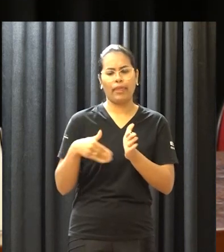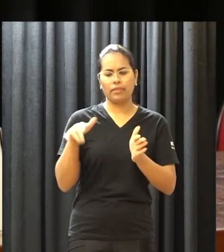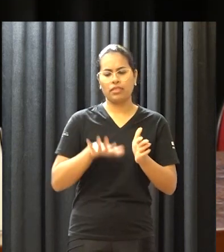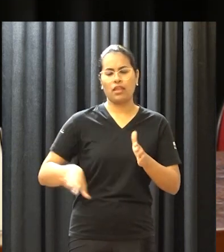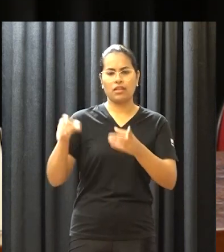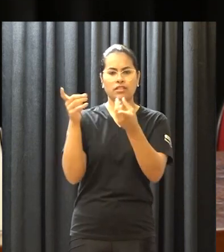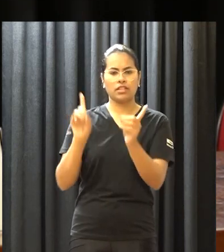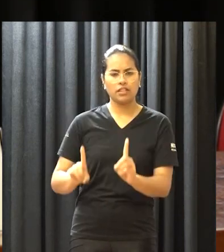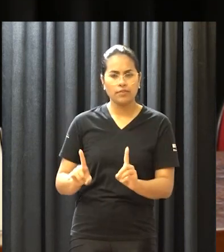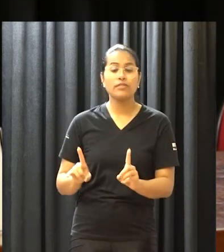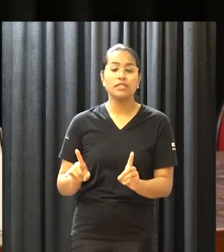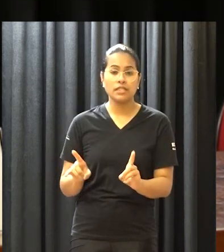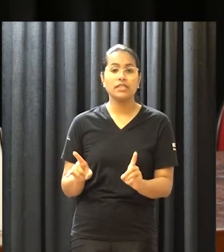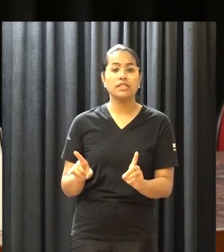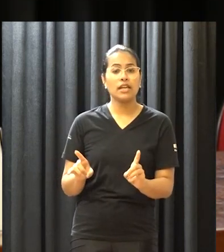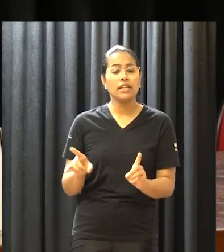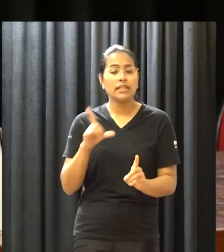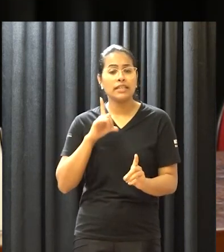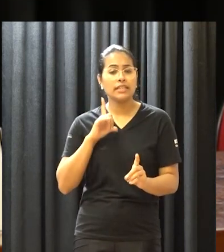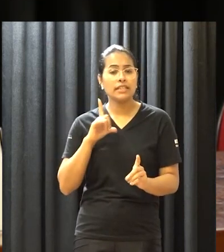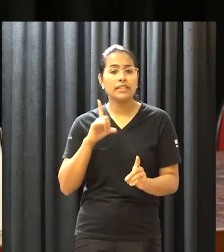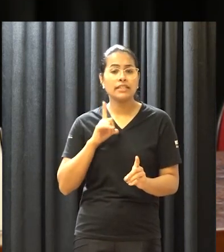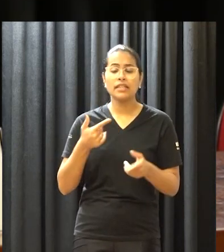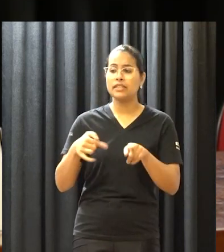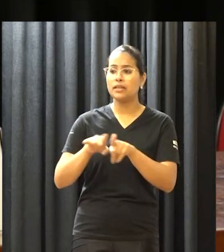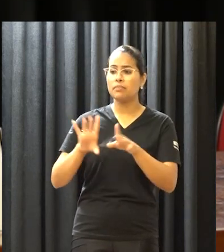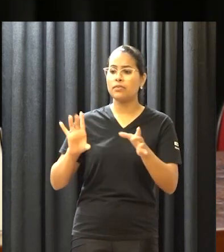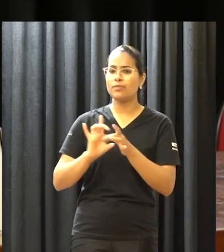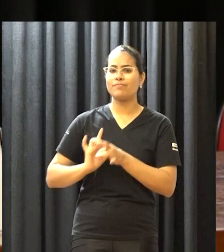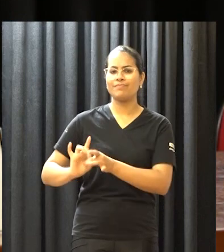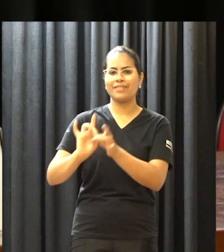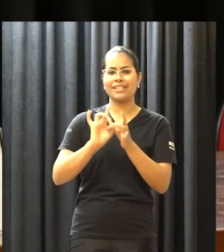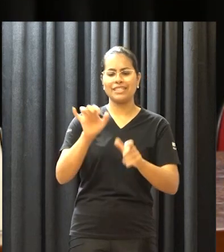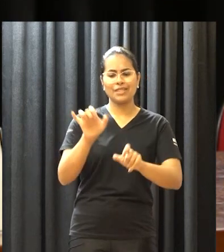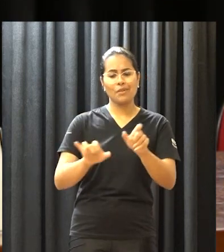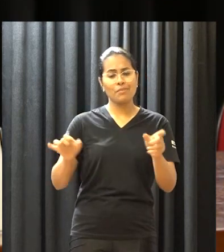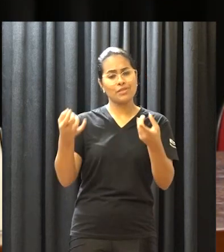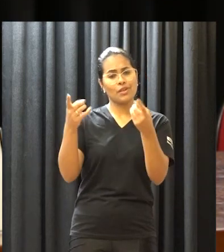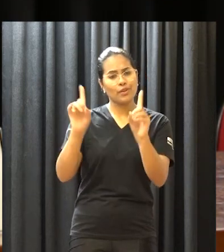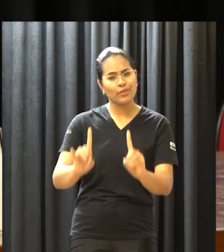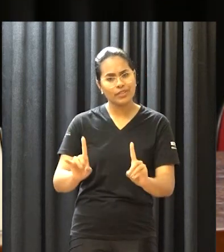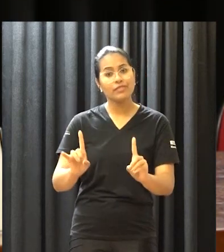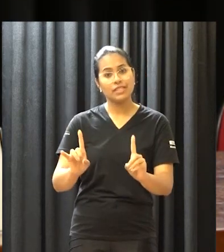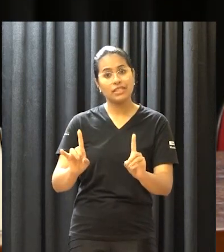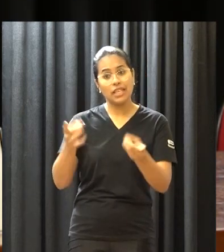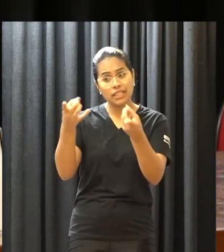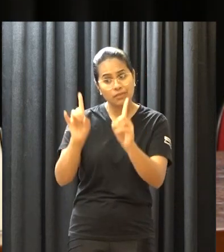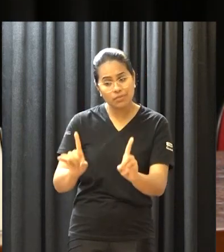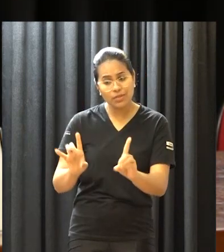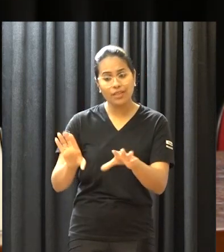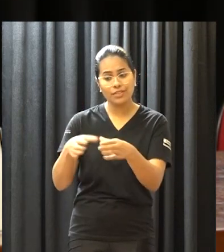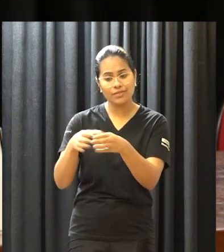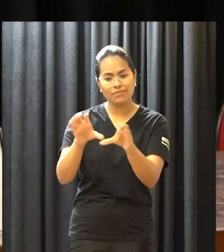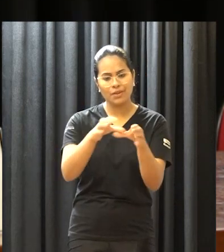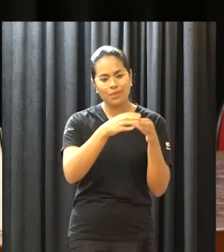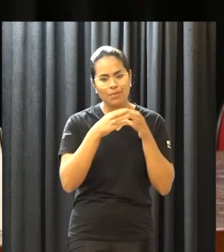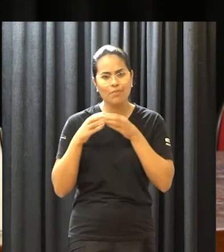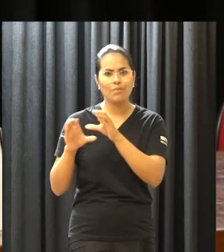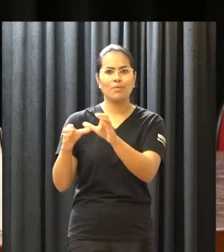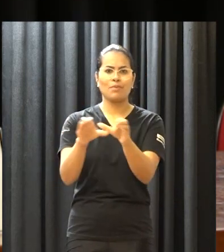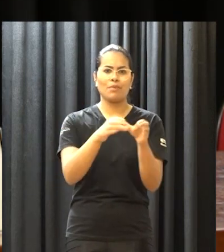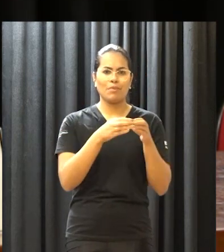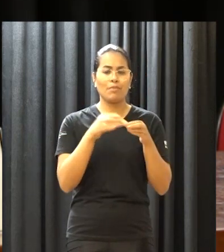e fomentar alianças entre pessoas com deficiência e delas com outros grupos marginalizados.